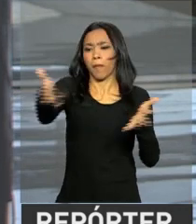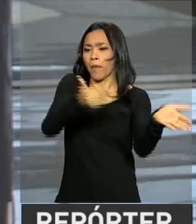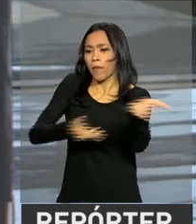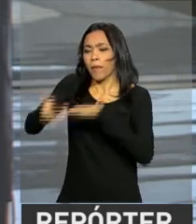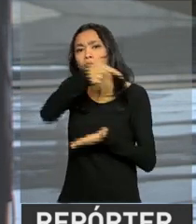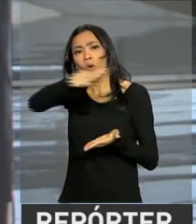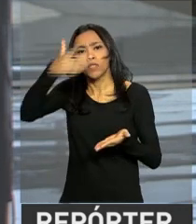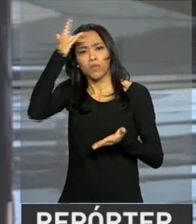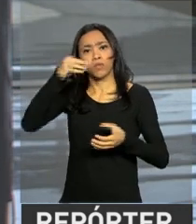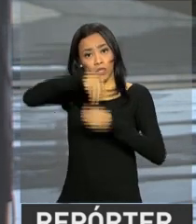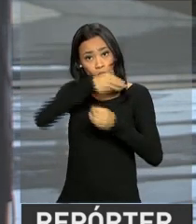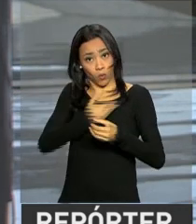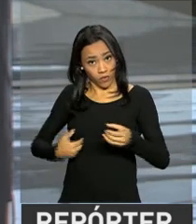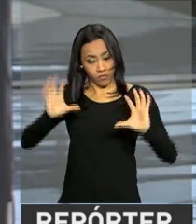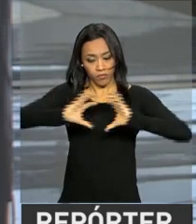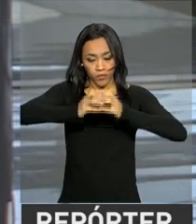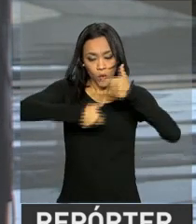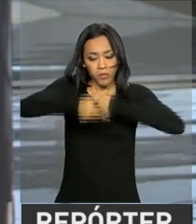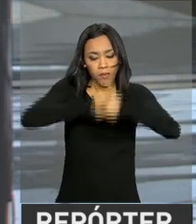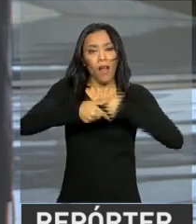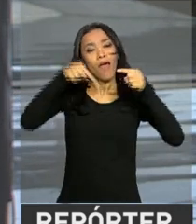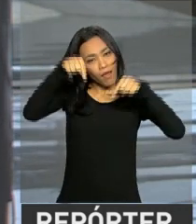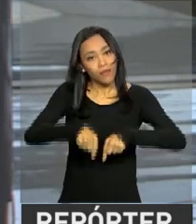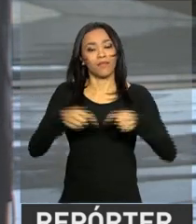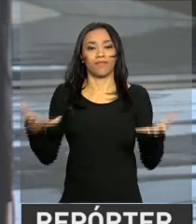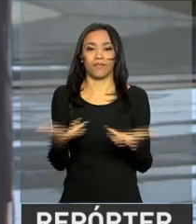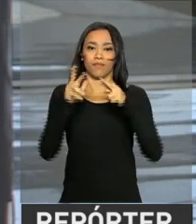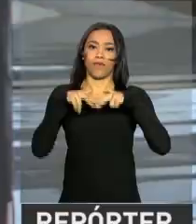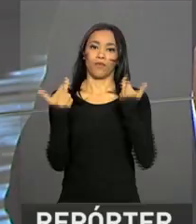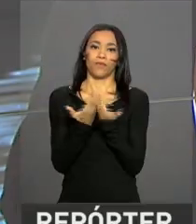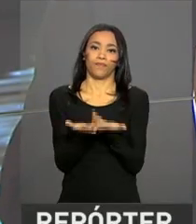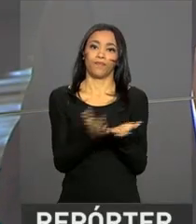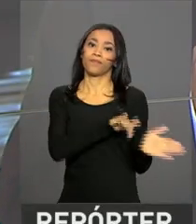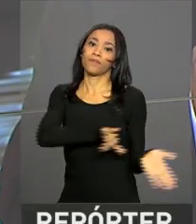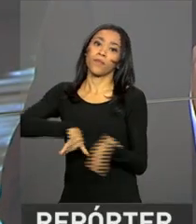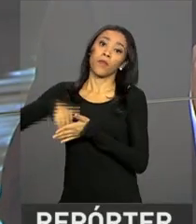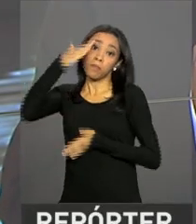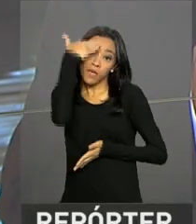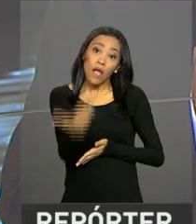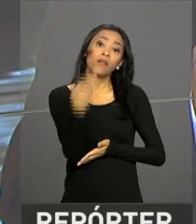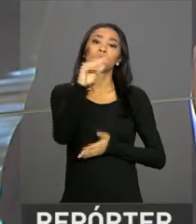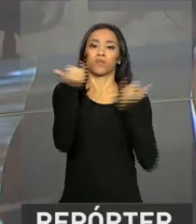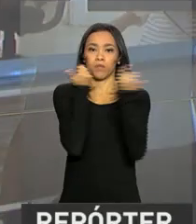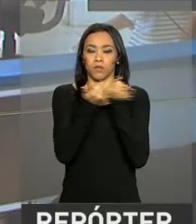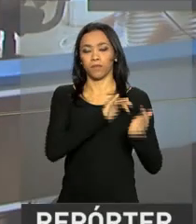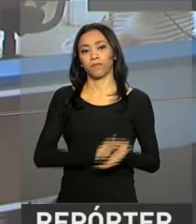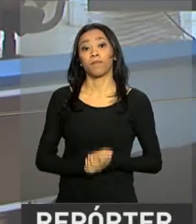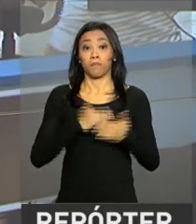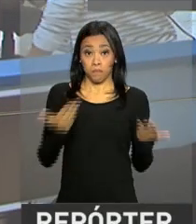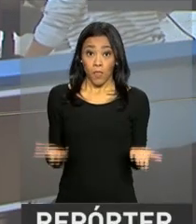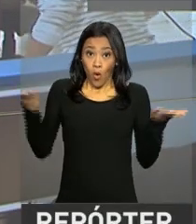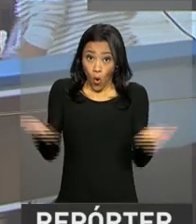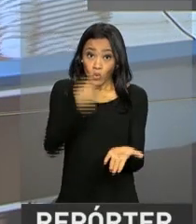integrantes do governo acontece também aqui no Palácio do Planalto Dani Obrigada João Pedro pelas suas informações está